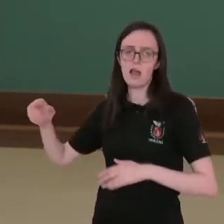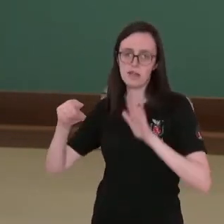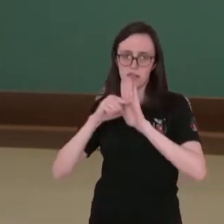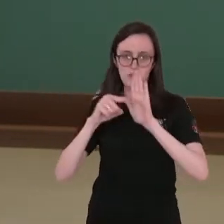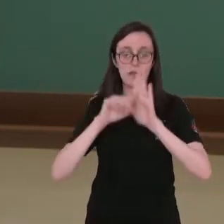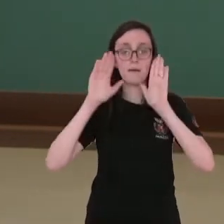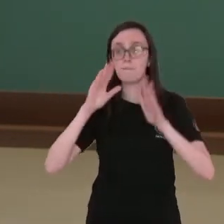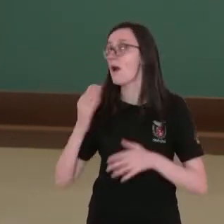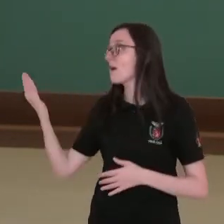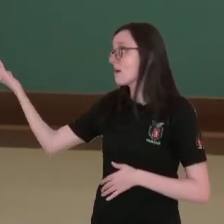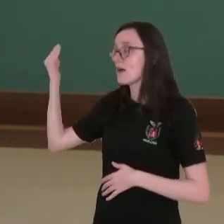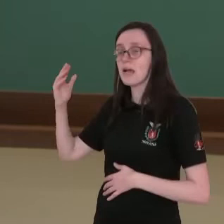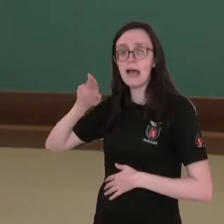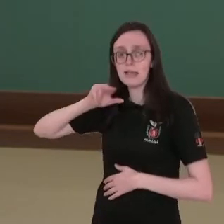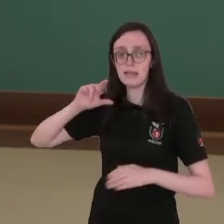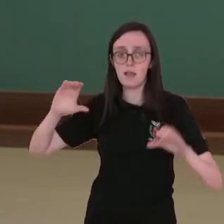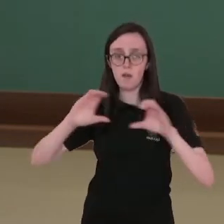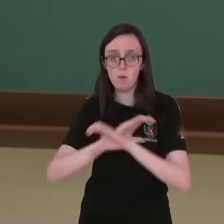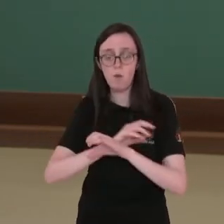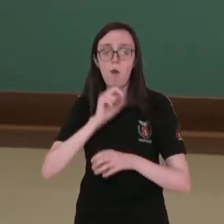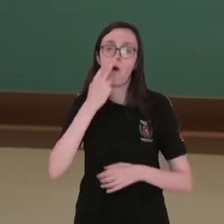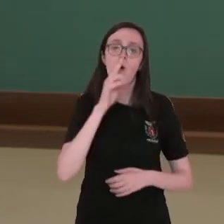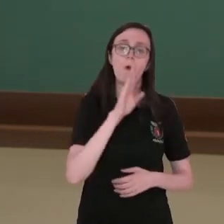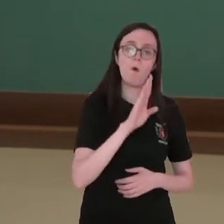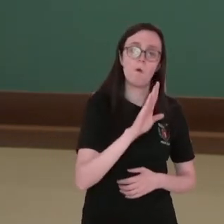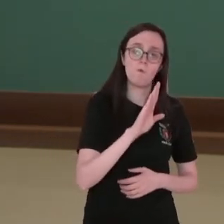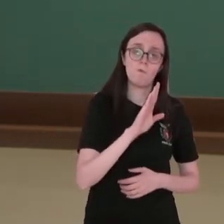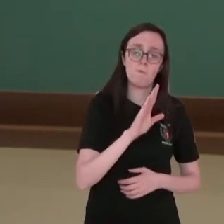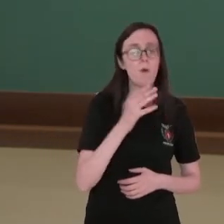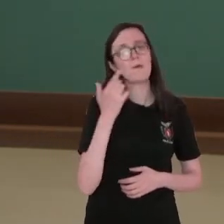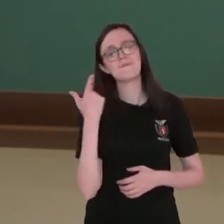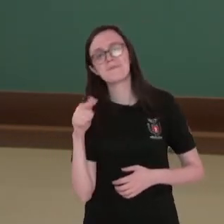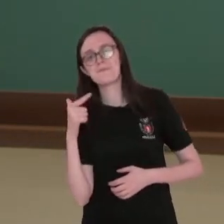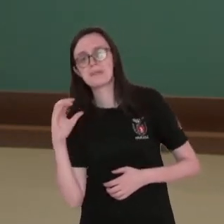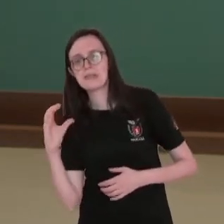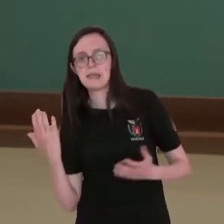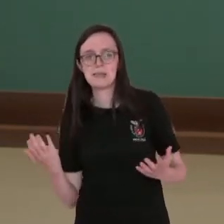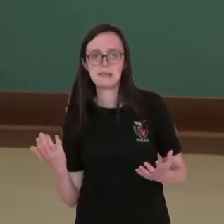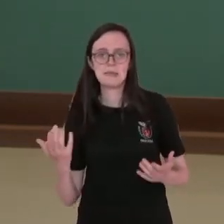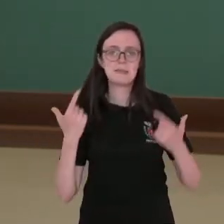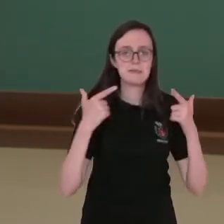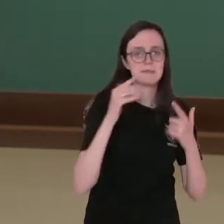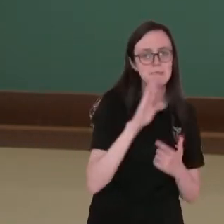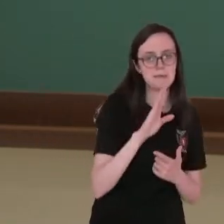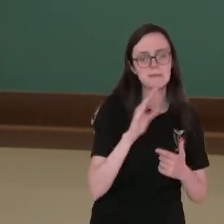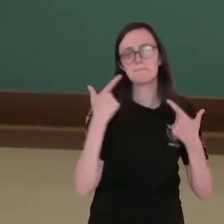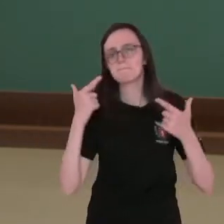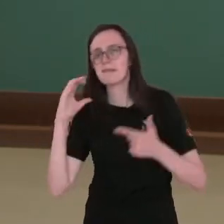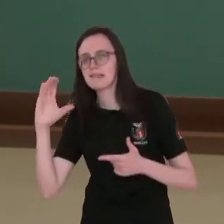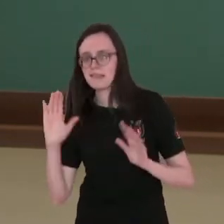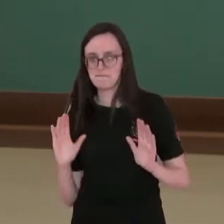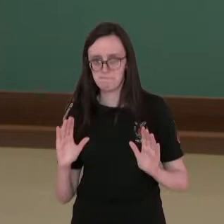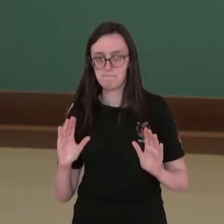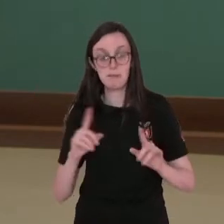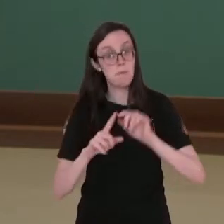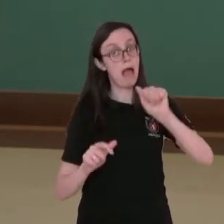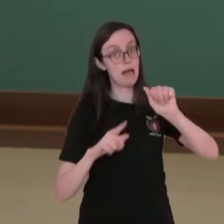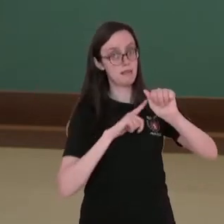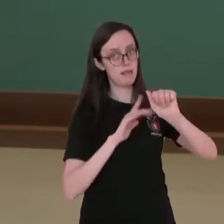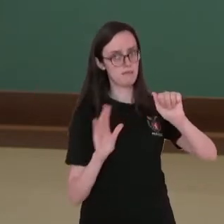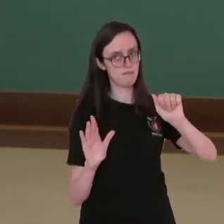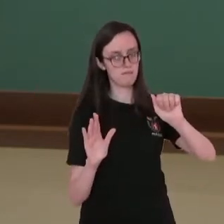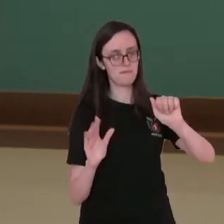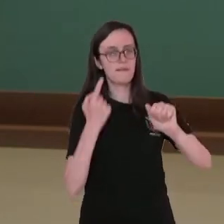nas incompletas, ou eu terei o B ou eu não terei o C, Ou não terei o B ou o C. Então, no caso aqui,